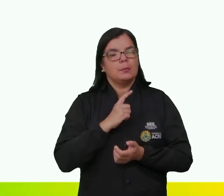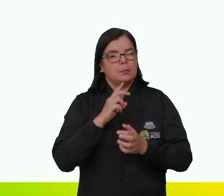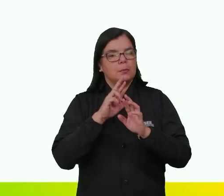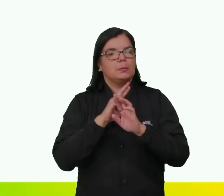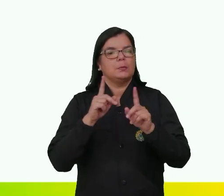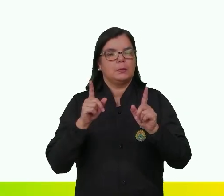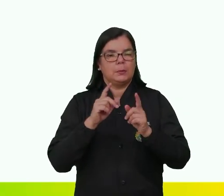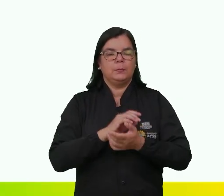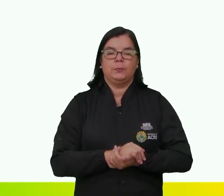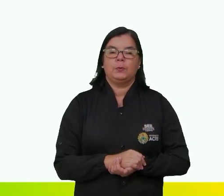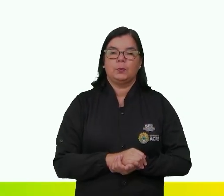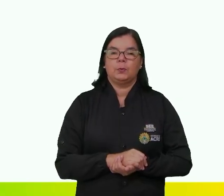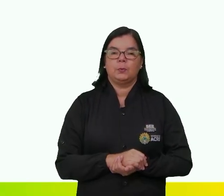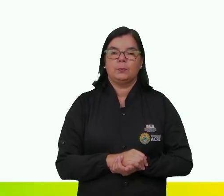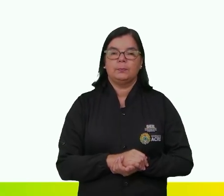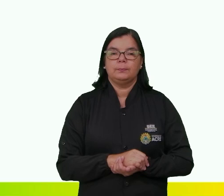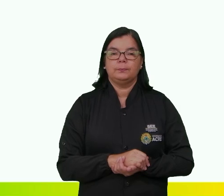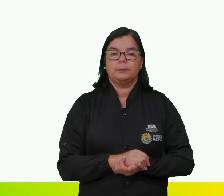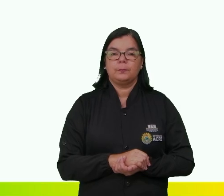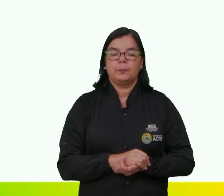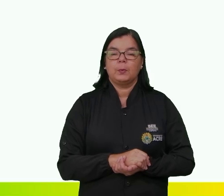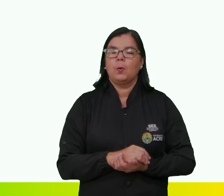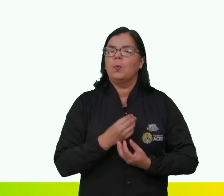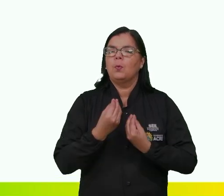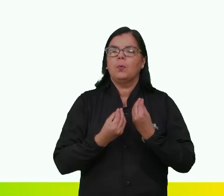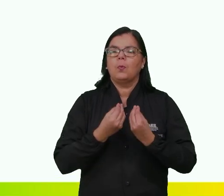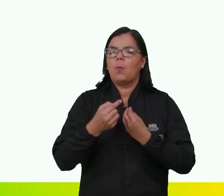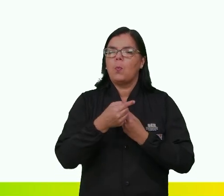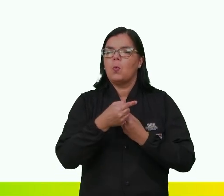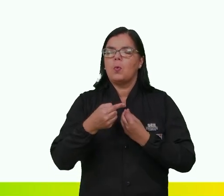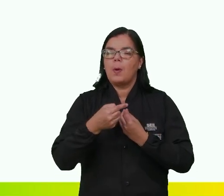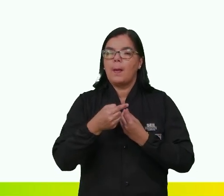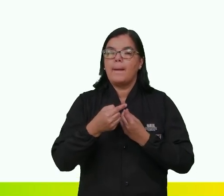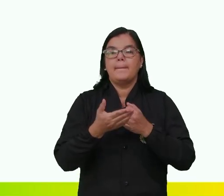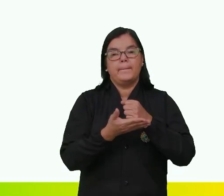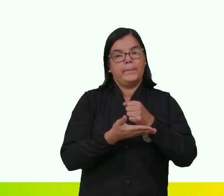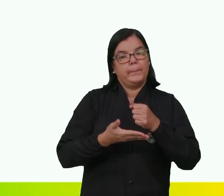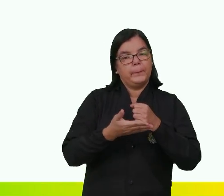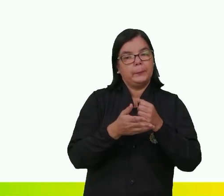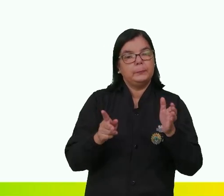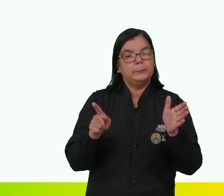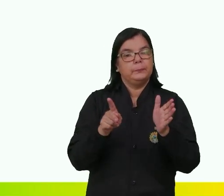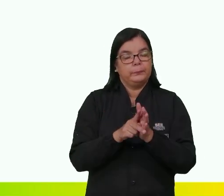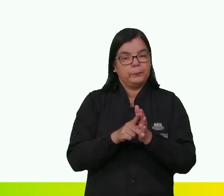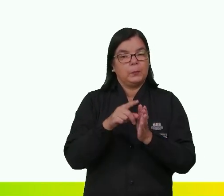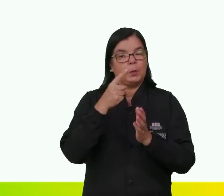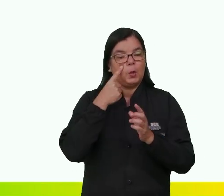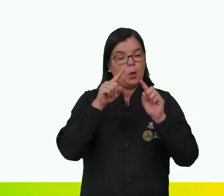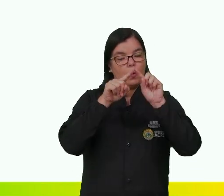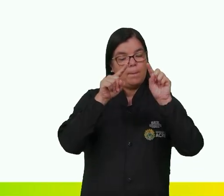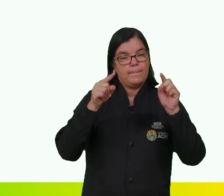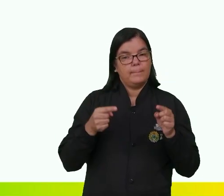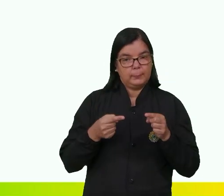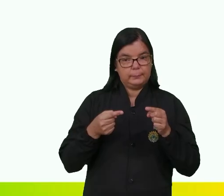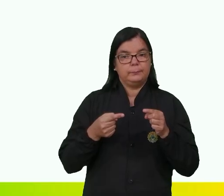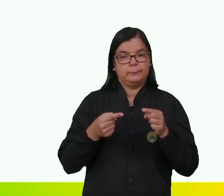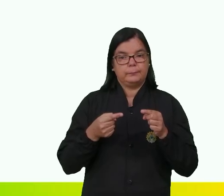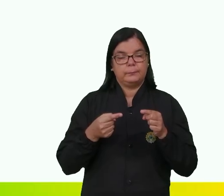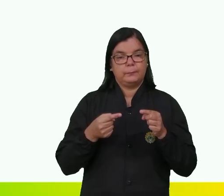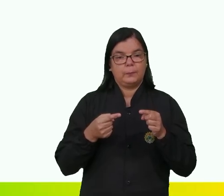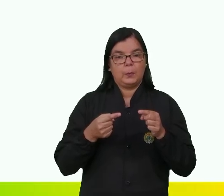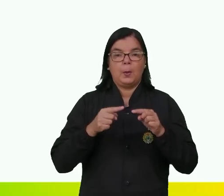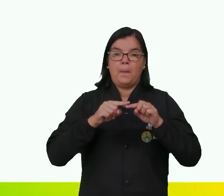diferença. Quando aqui o menos faz parte da base, é sempre que nós colocarmos entre